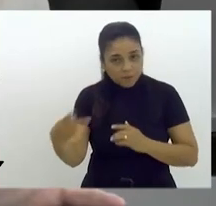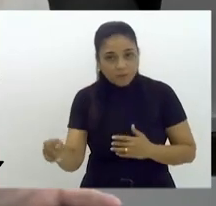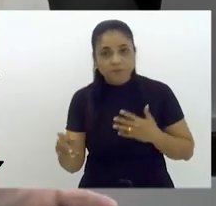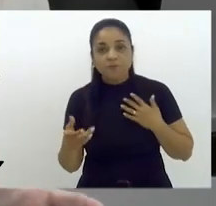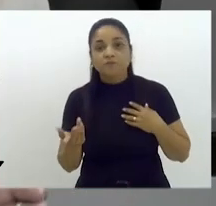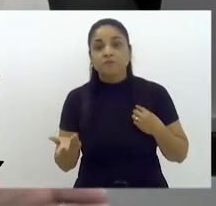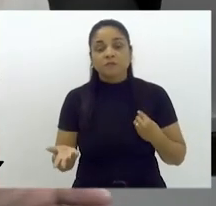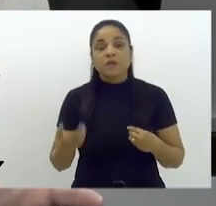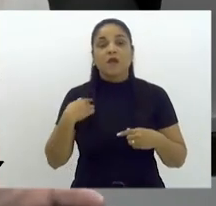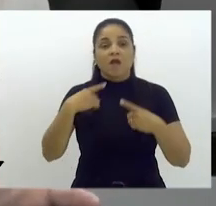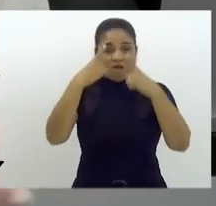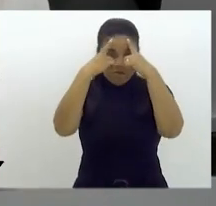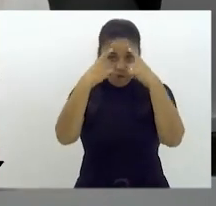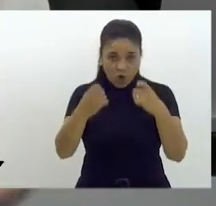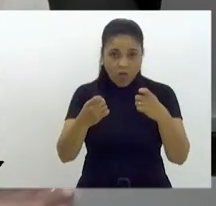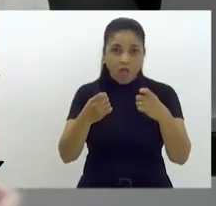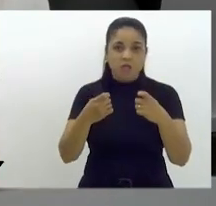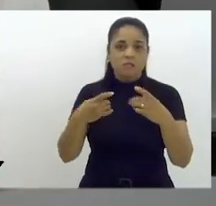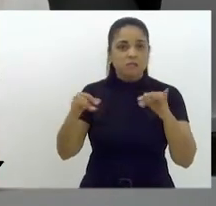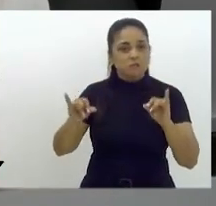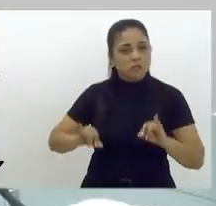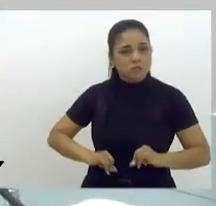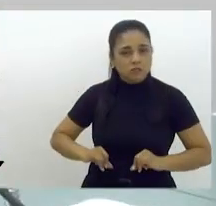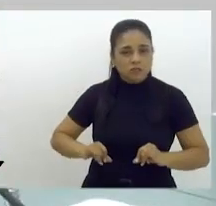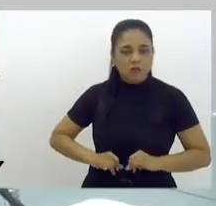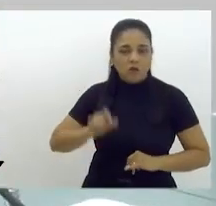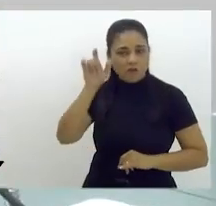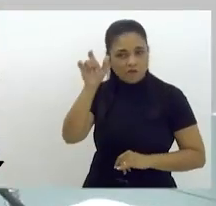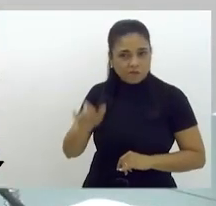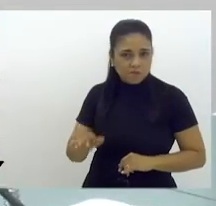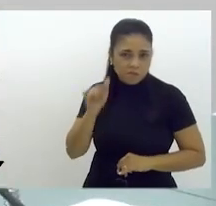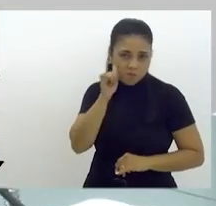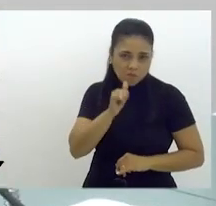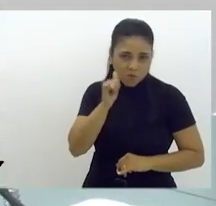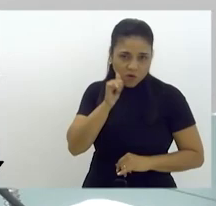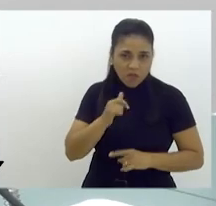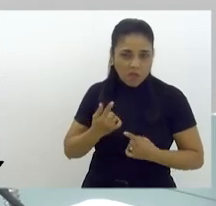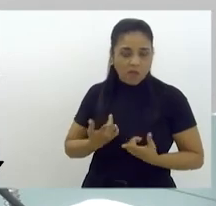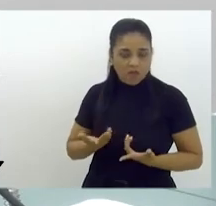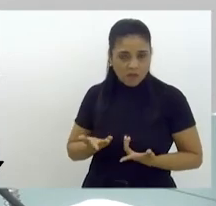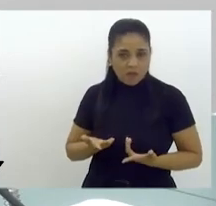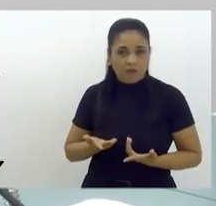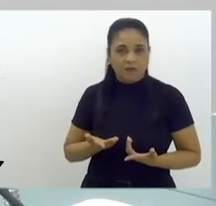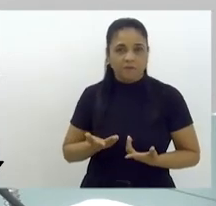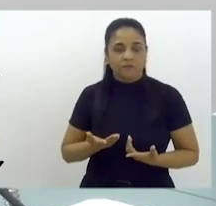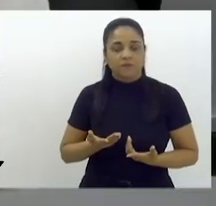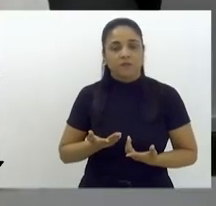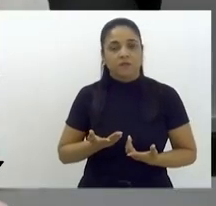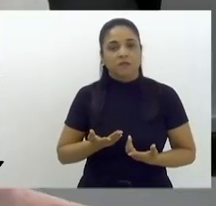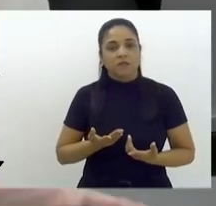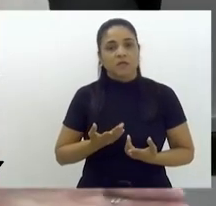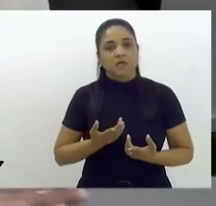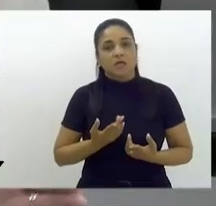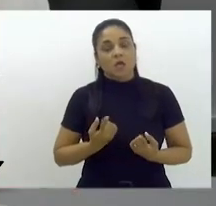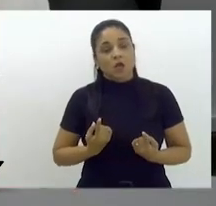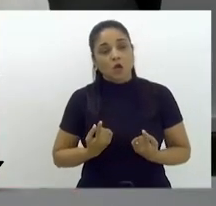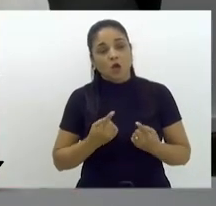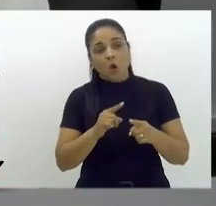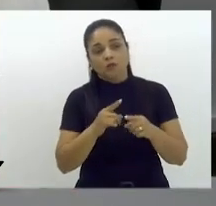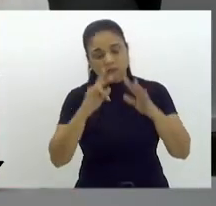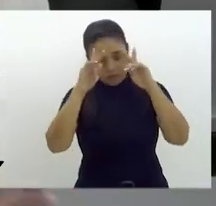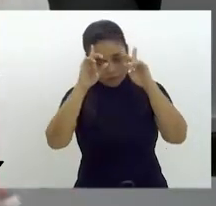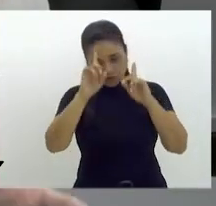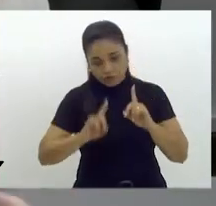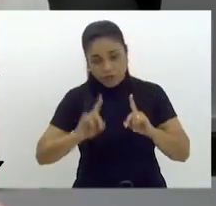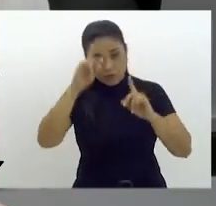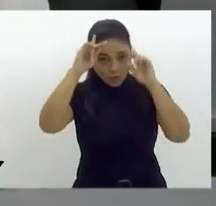essa violência que assola as mulheres abala contraria a proteção dos Direitos Humanos isso